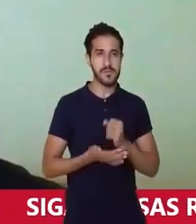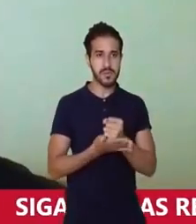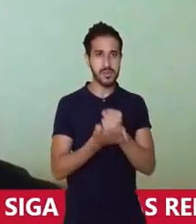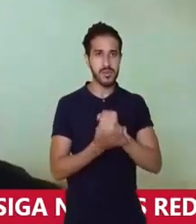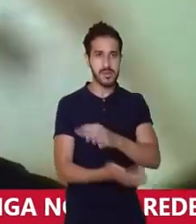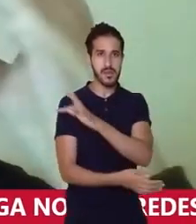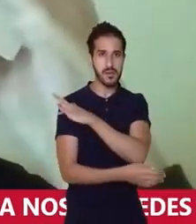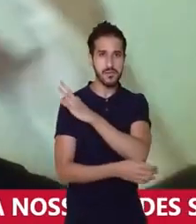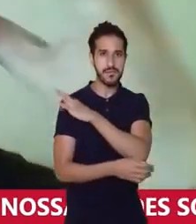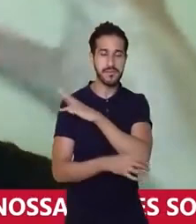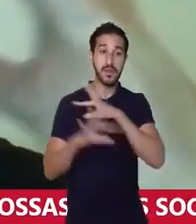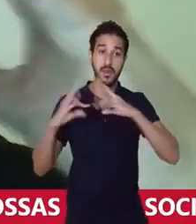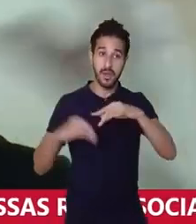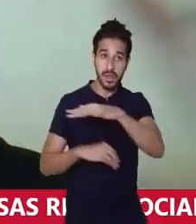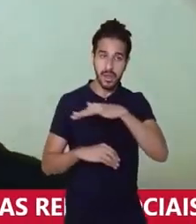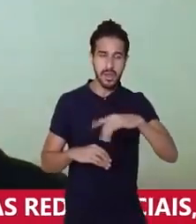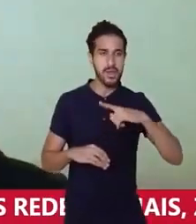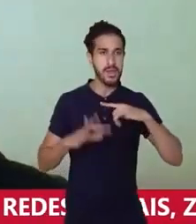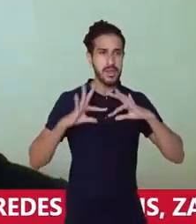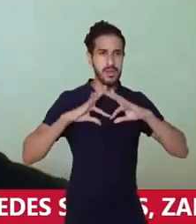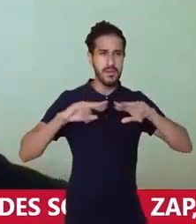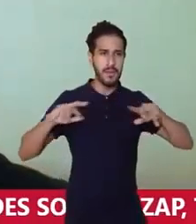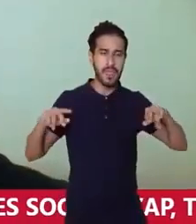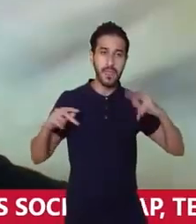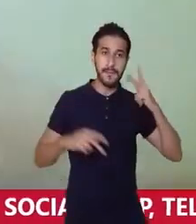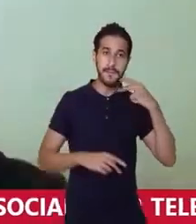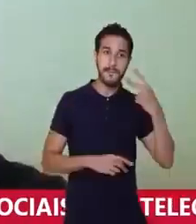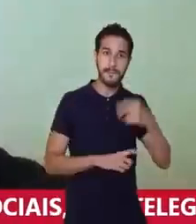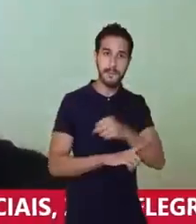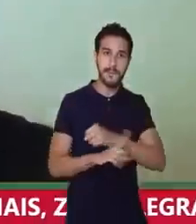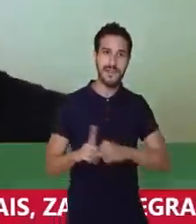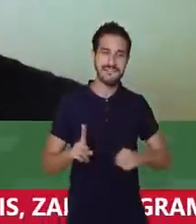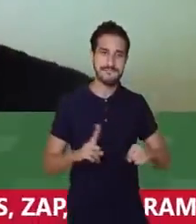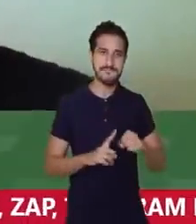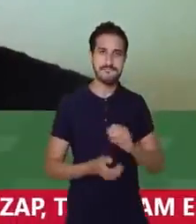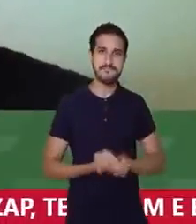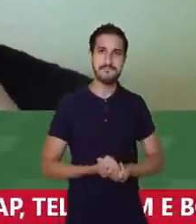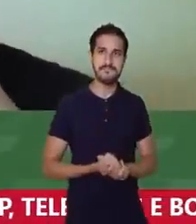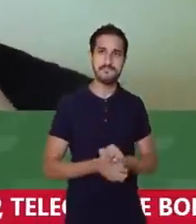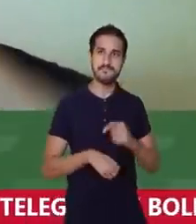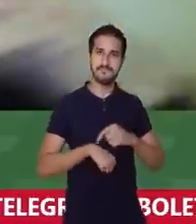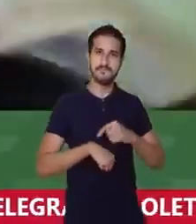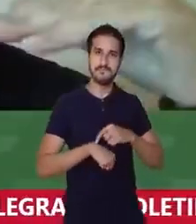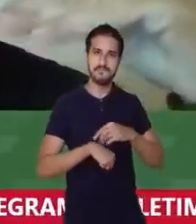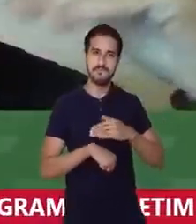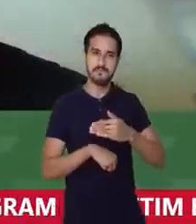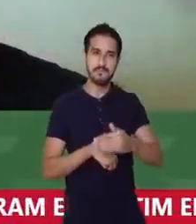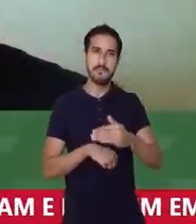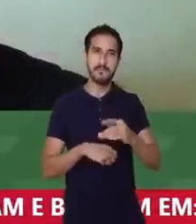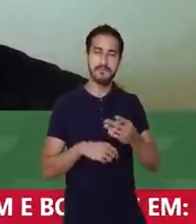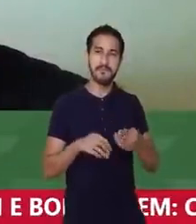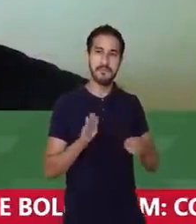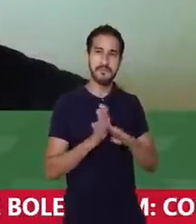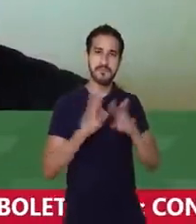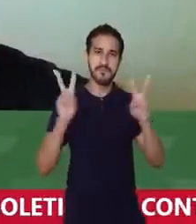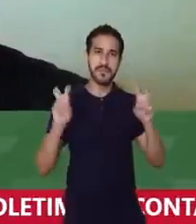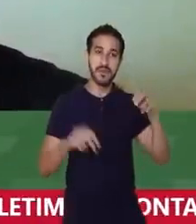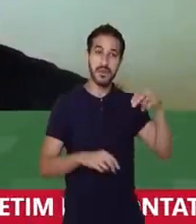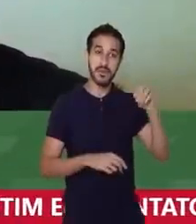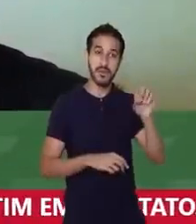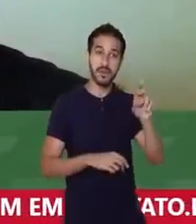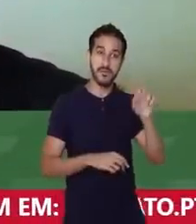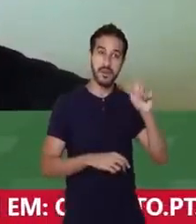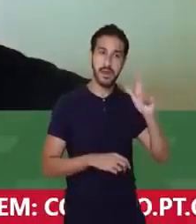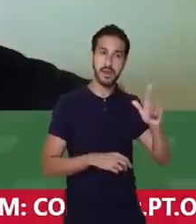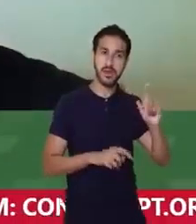Assistência técnica e tudo mais. Então, você tinha toda uma política social. Quando entra a pauta